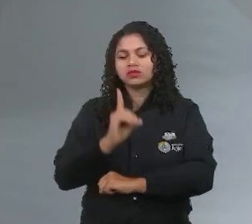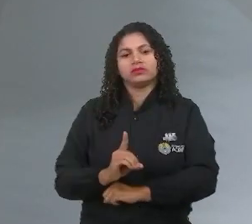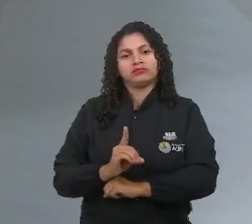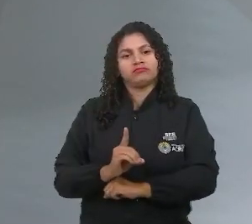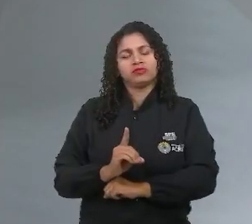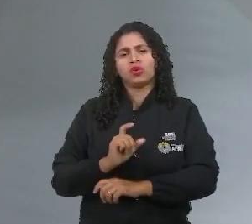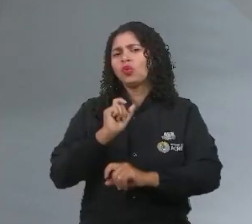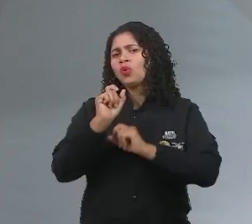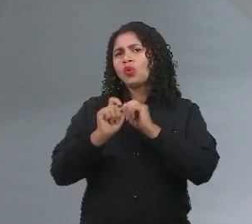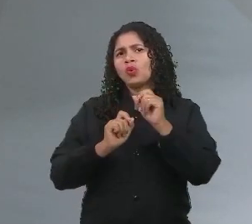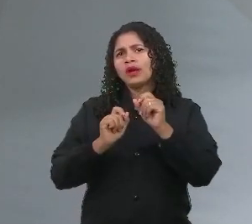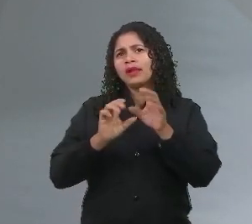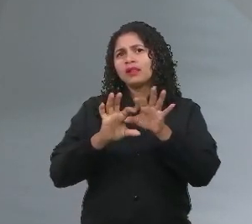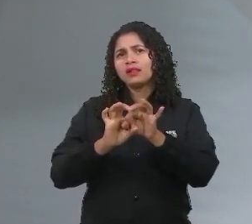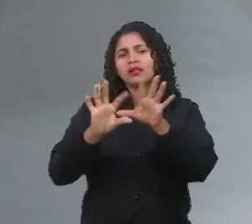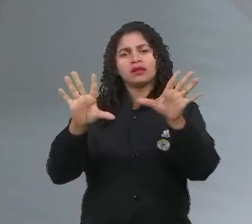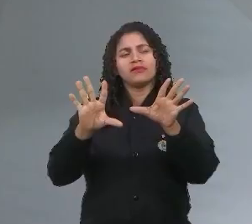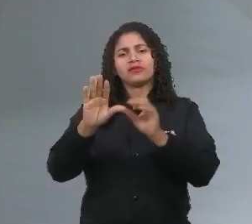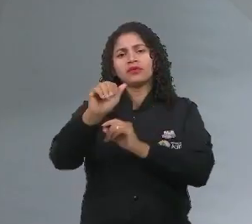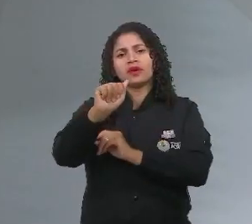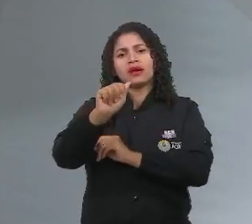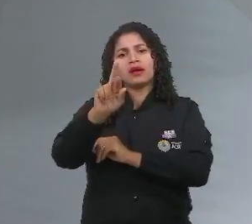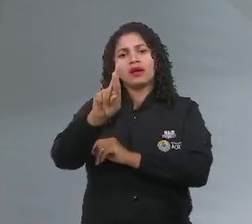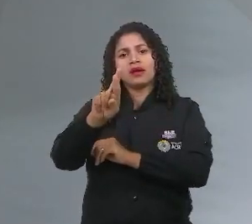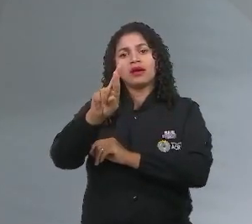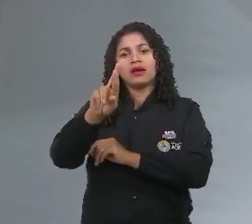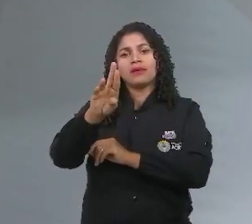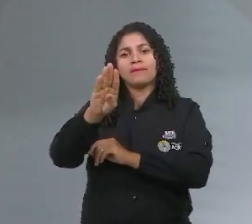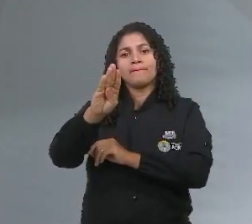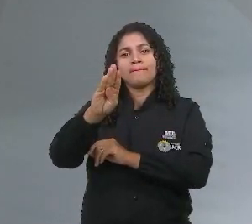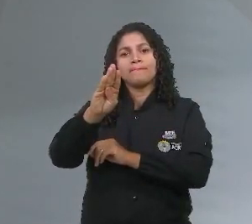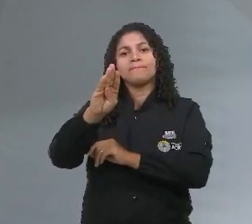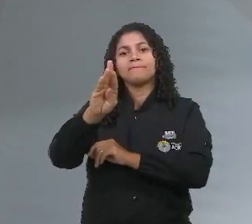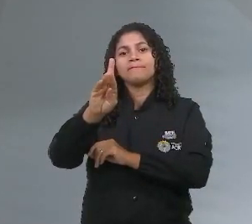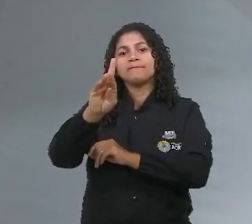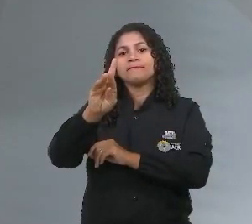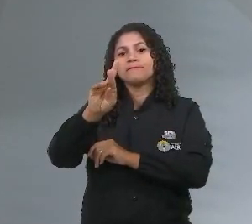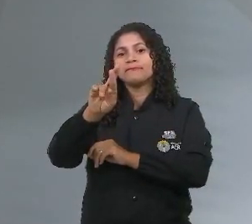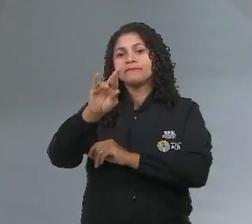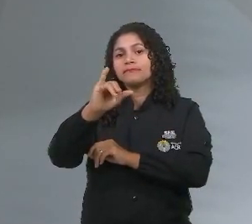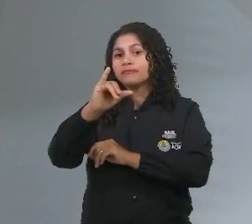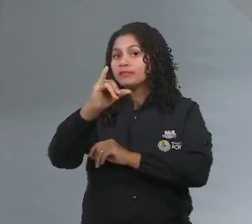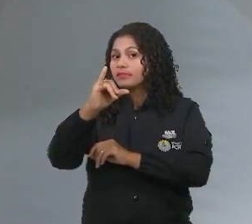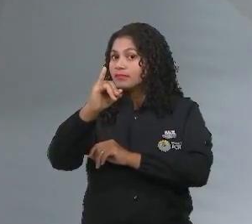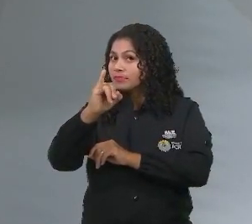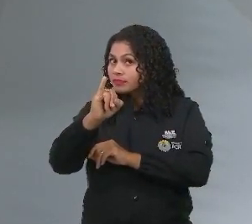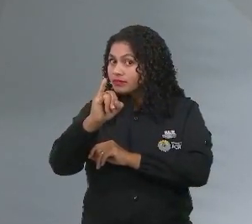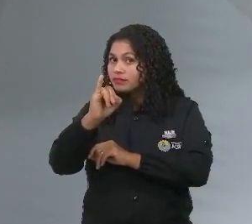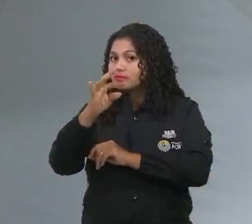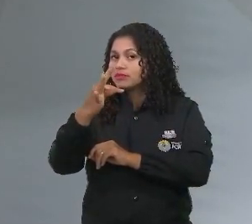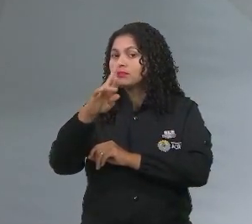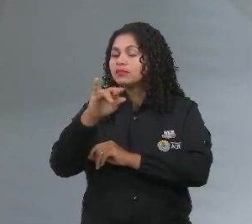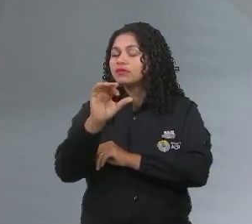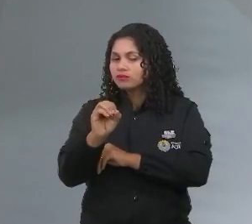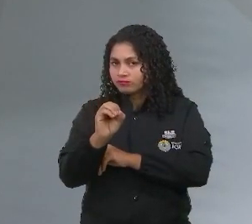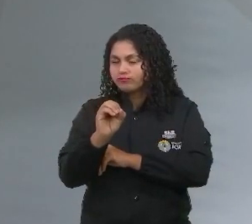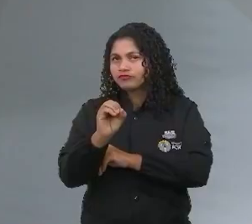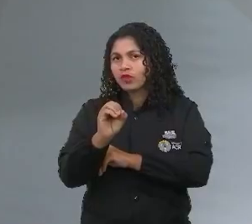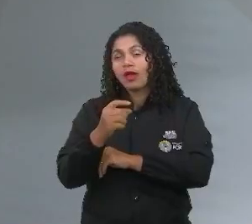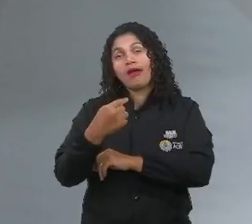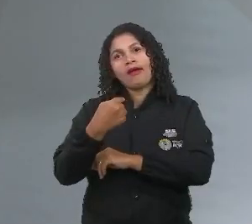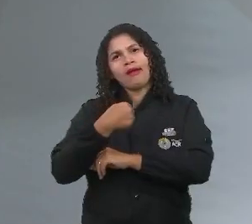esse arbítrio? Sou eu ser um governante e eu governar baseado na minha vontade. No